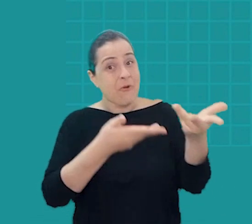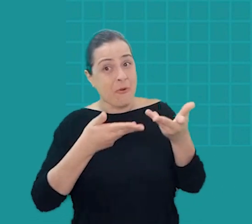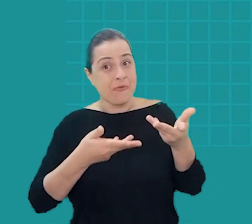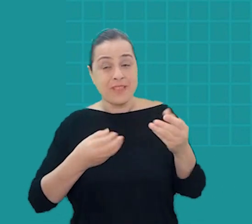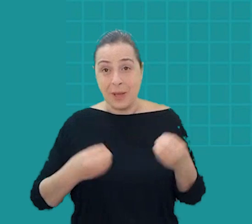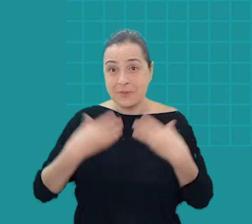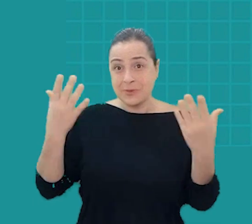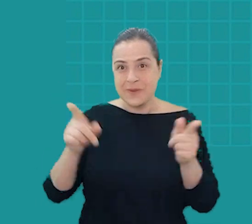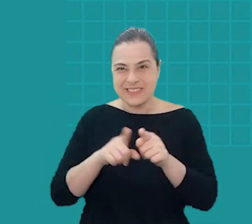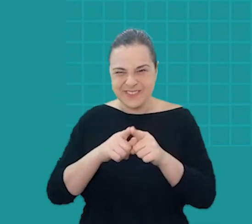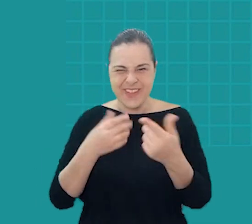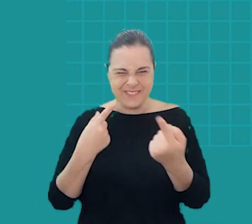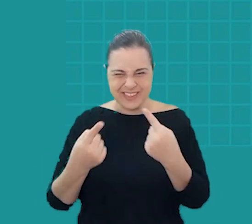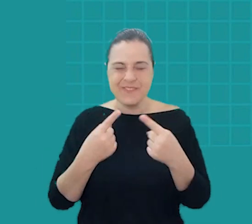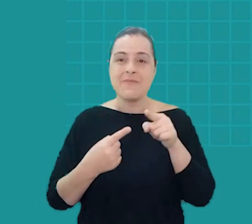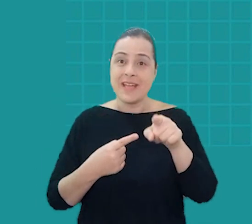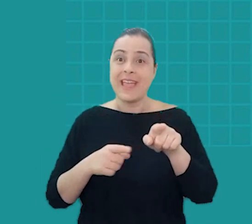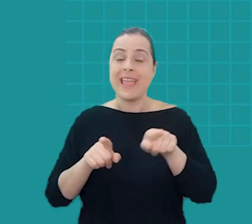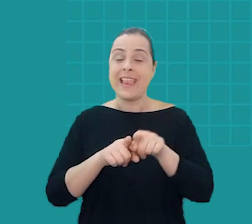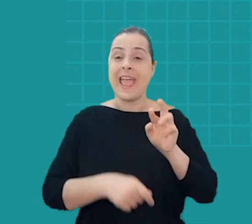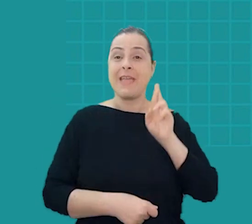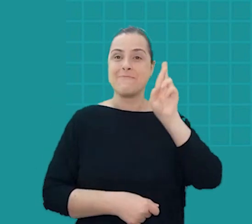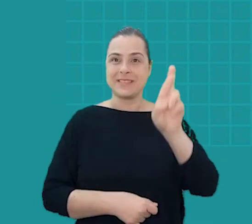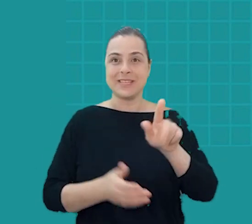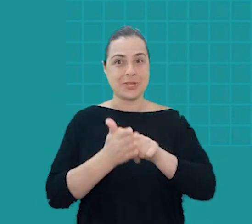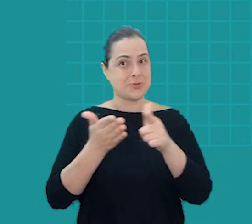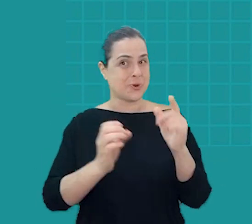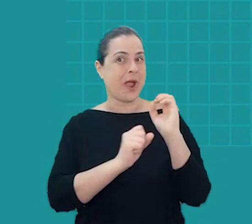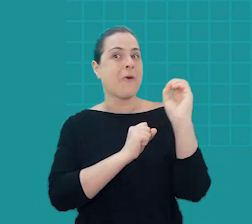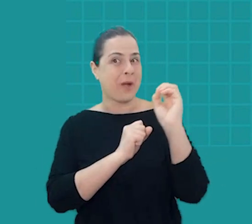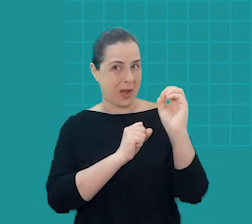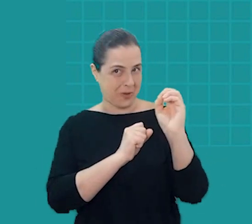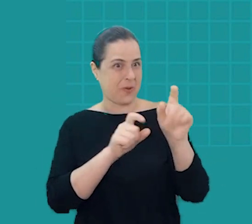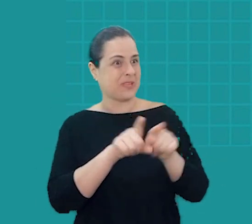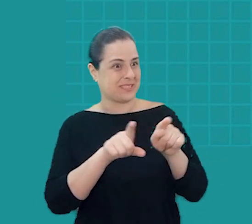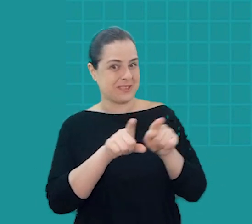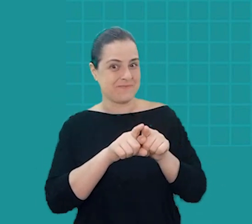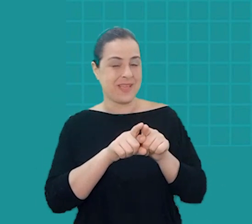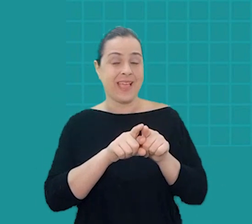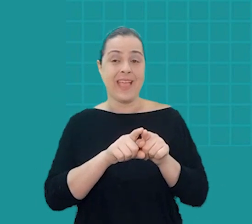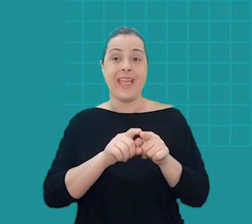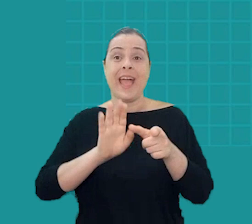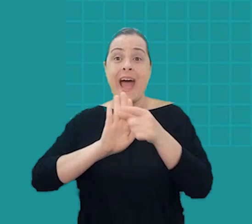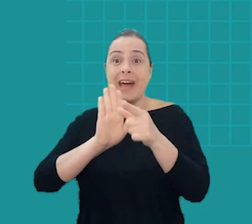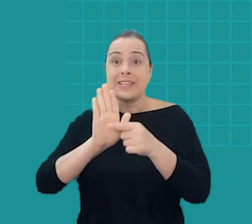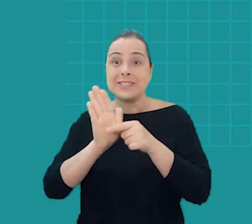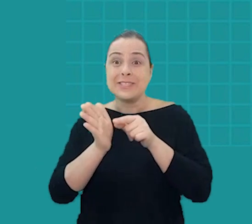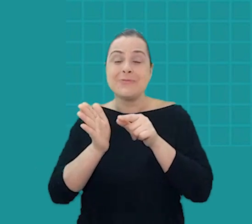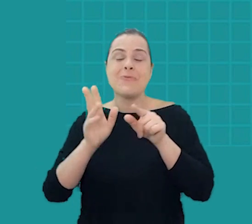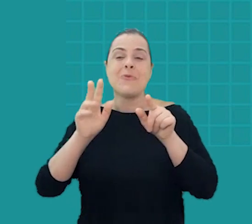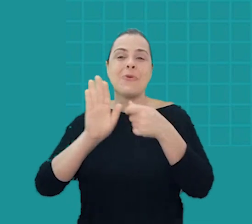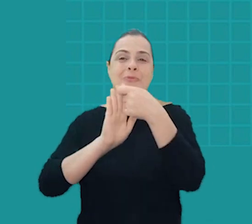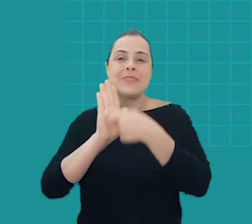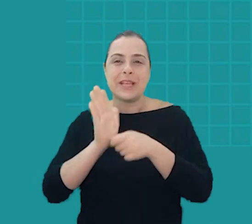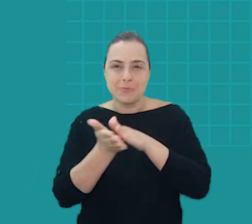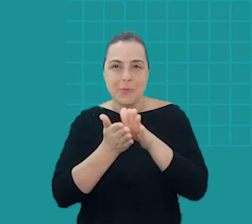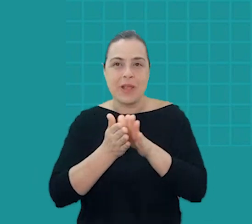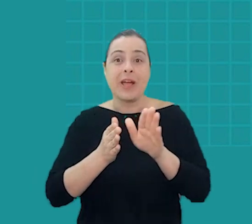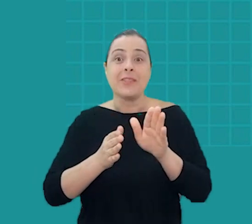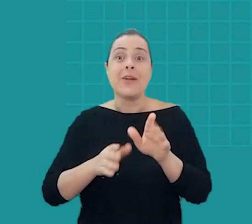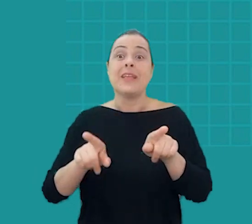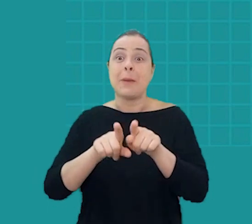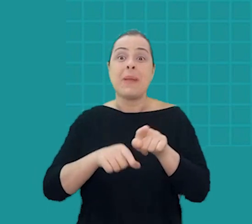em vez de você mandar um áudio, por que você não me manda um vídeo, que o botão do vídeo do áudio é muito do lado do